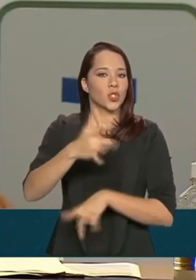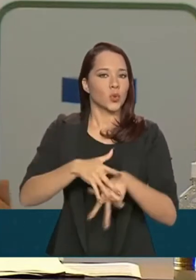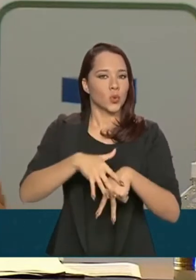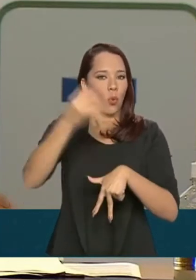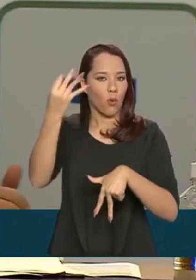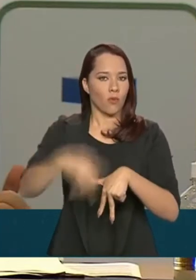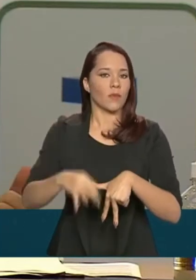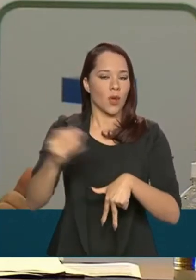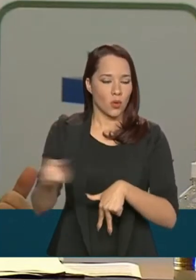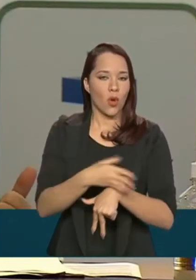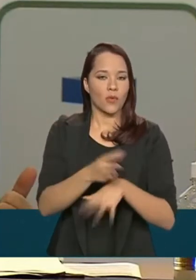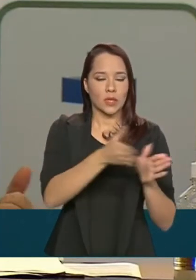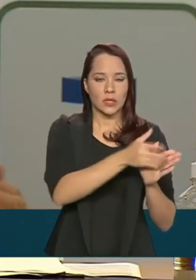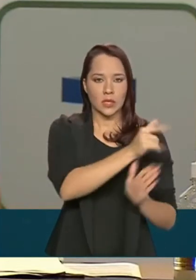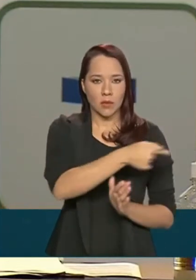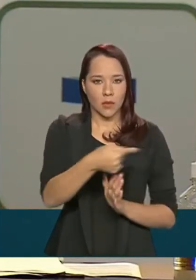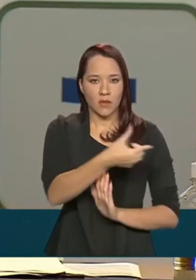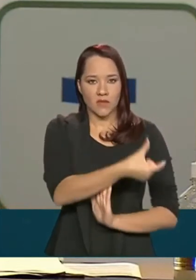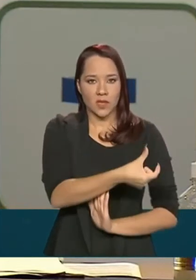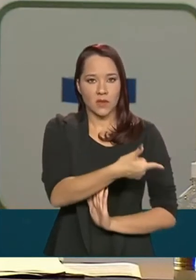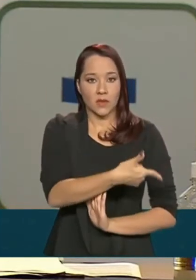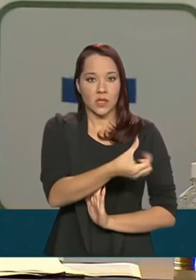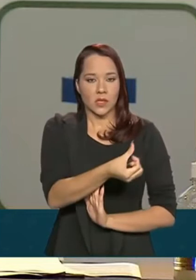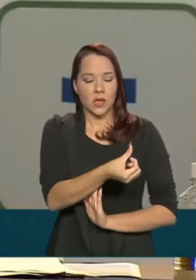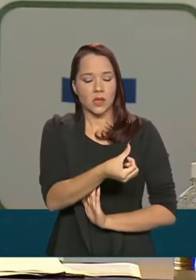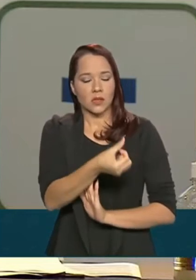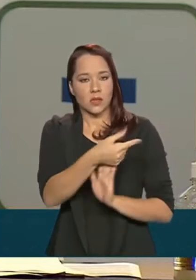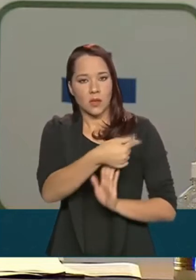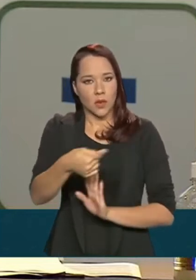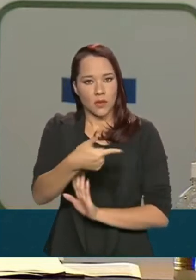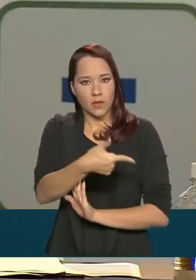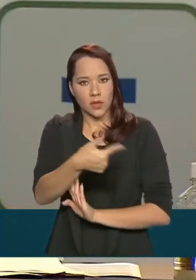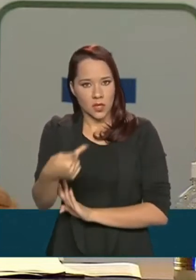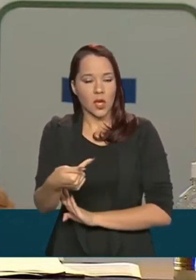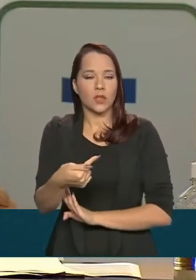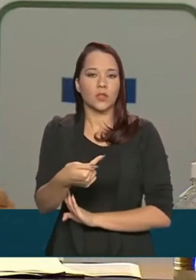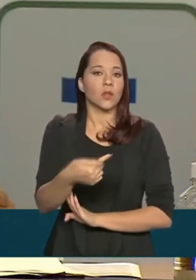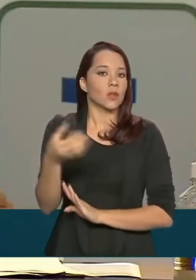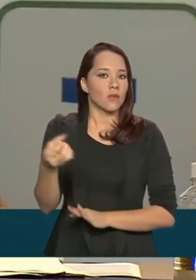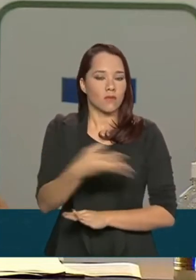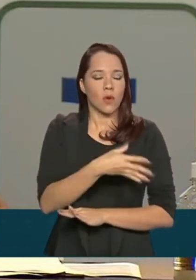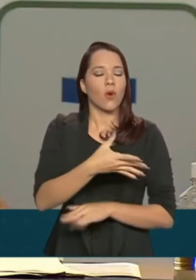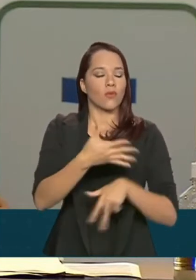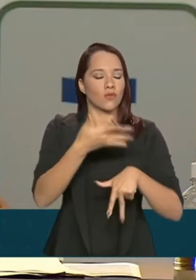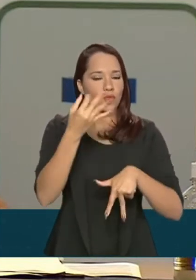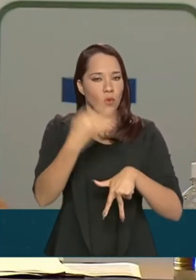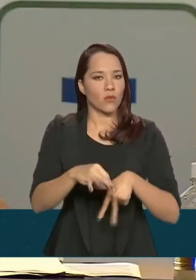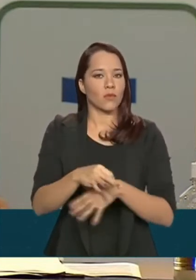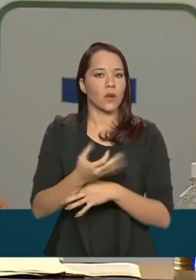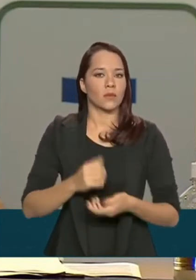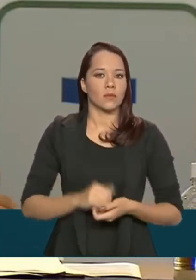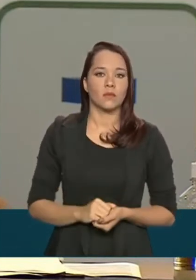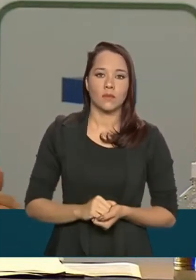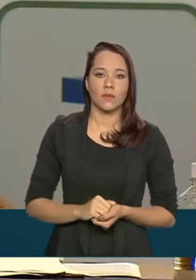de novos casos entre a semana 26ª para a semana 27ª, de casos novos. Entretanto, aí